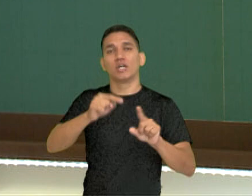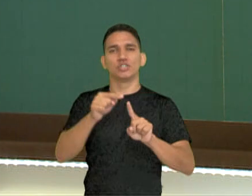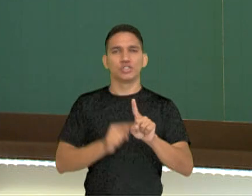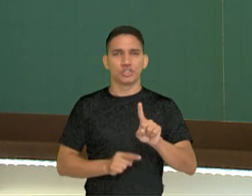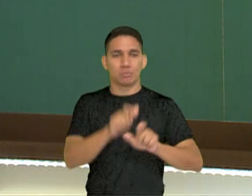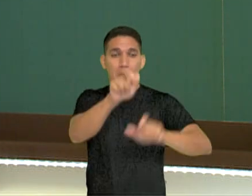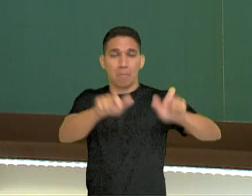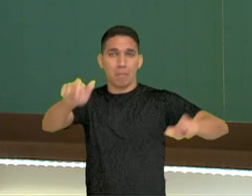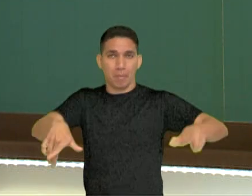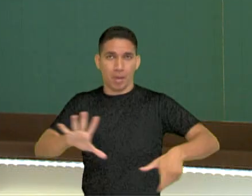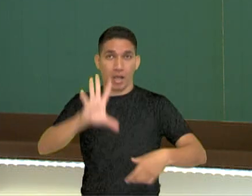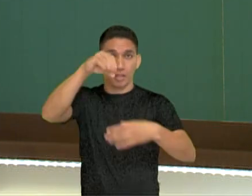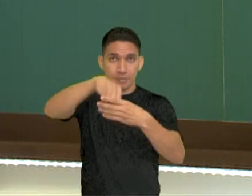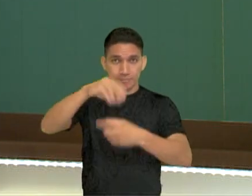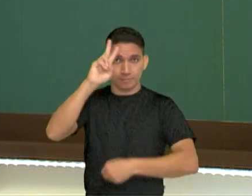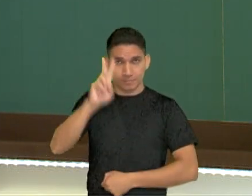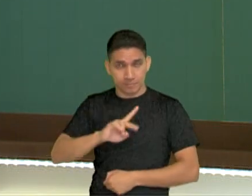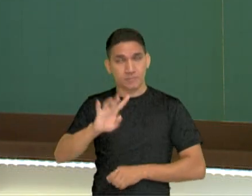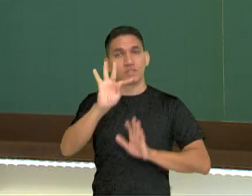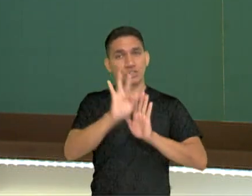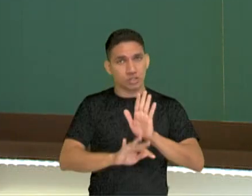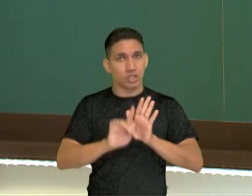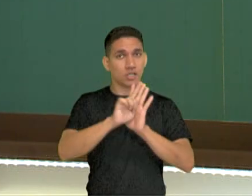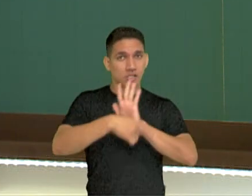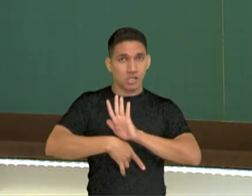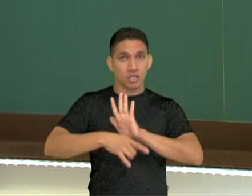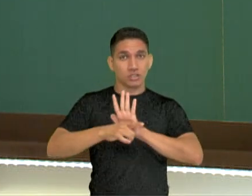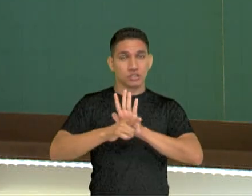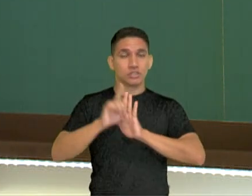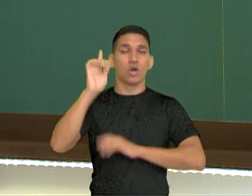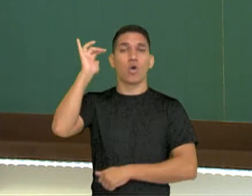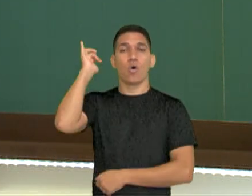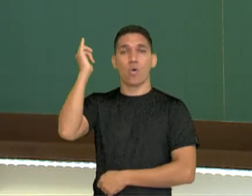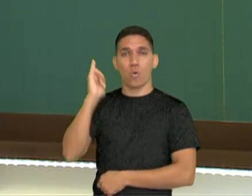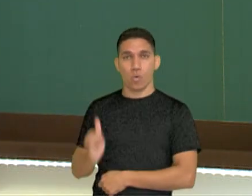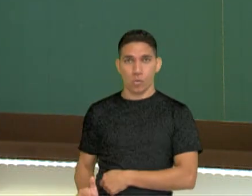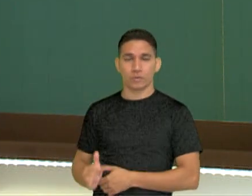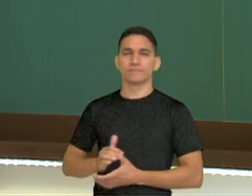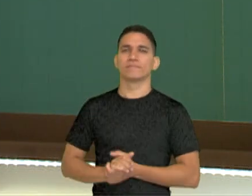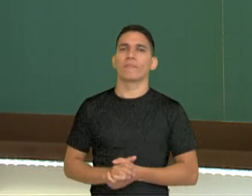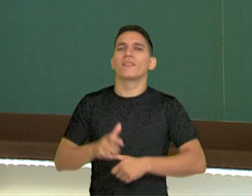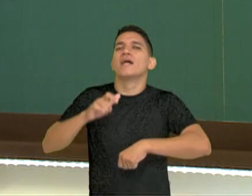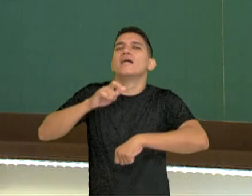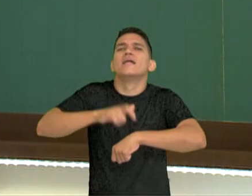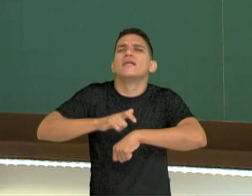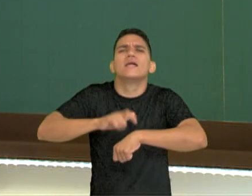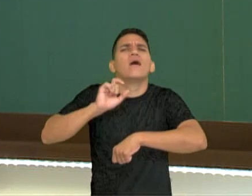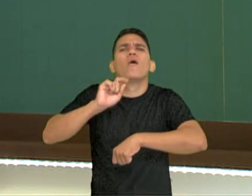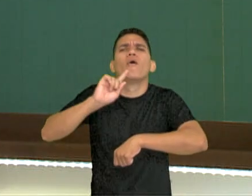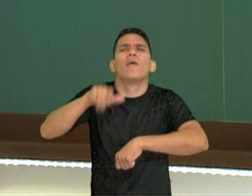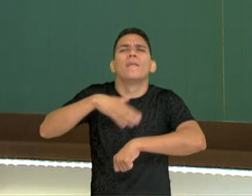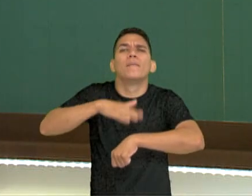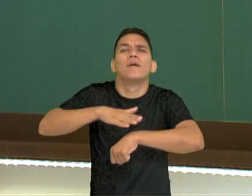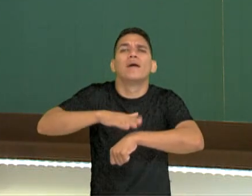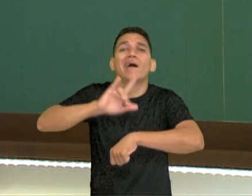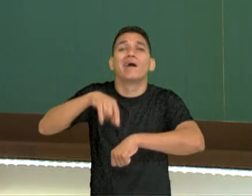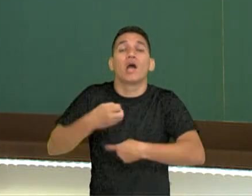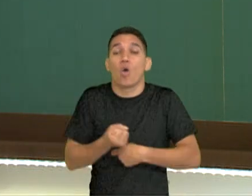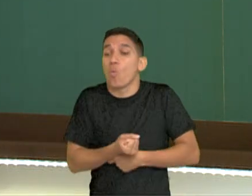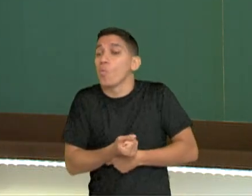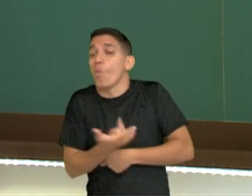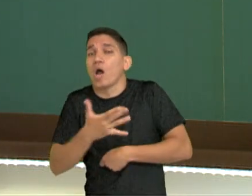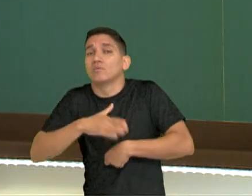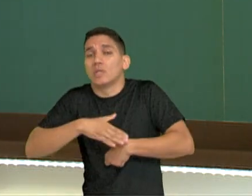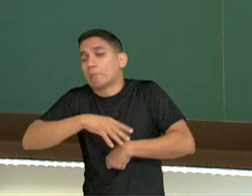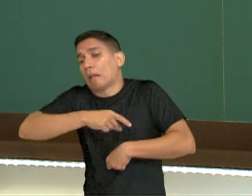se encontrar ali no nosso texto, nosso gênero romance. Tempo. É quando ou quanto tempo